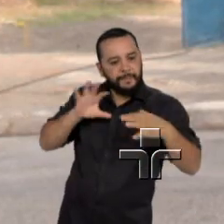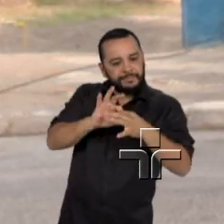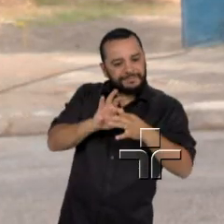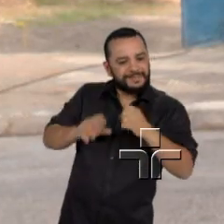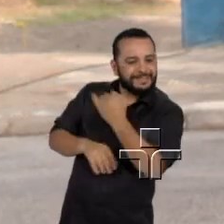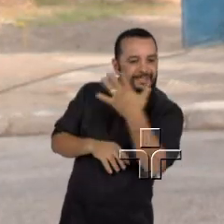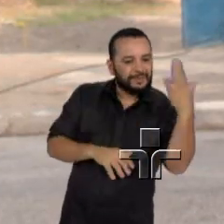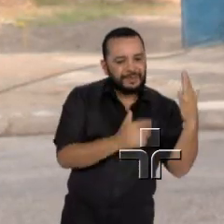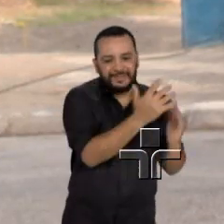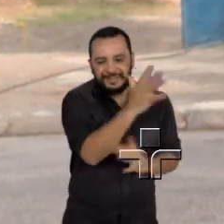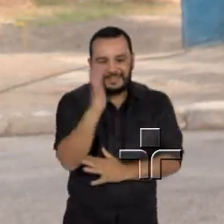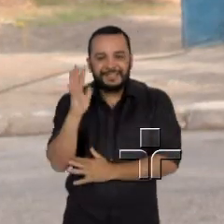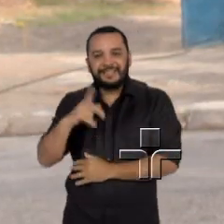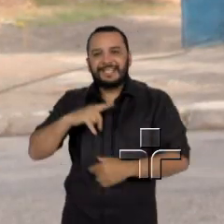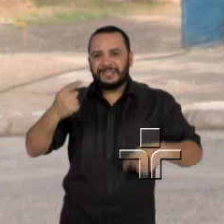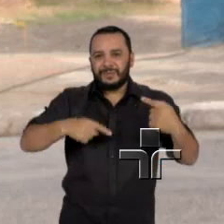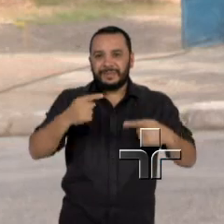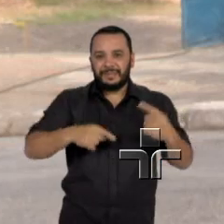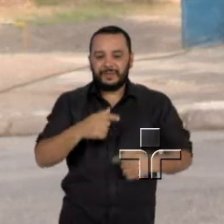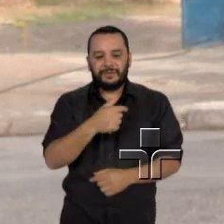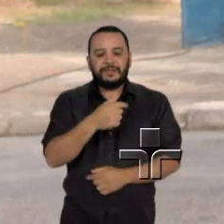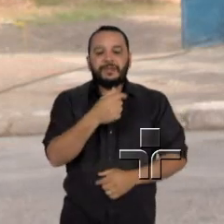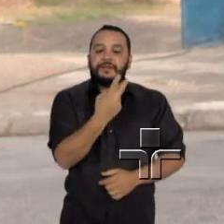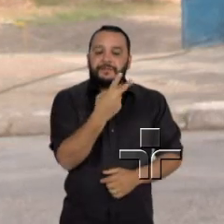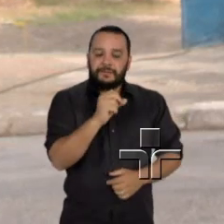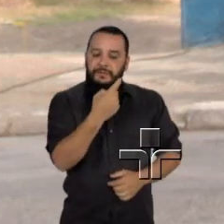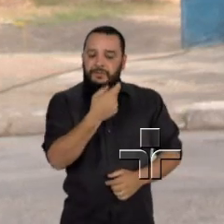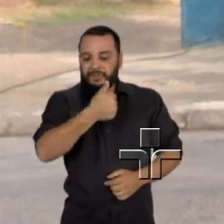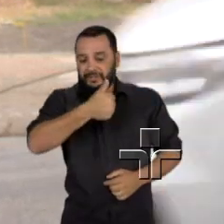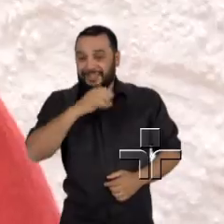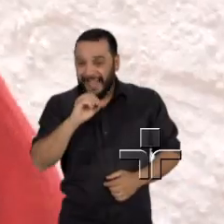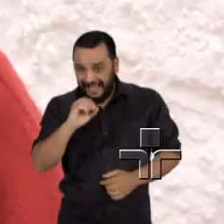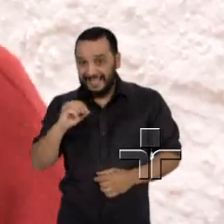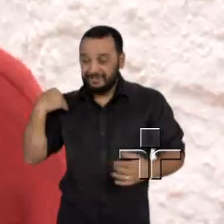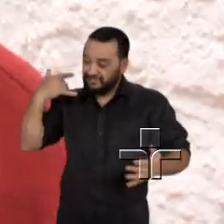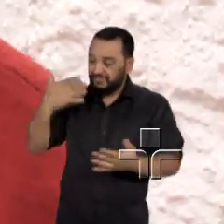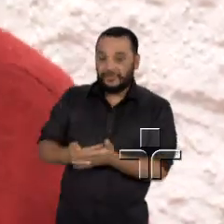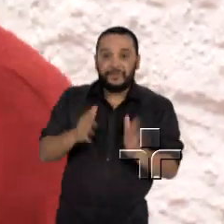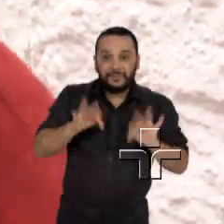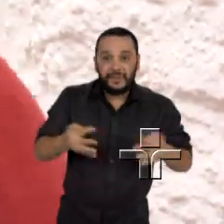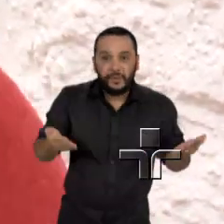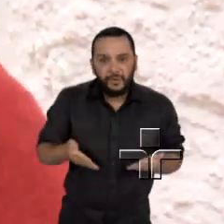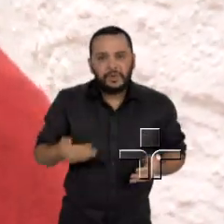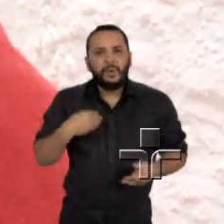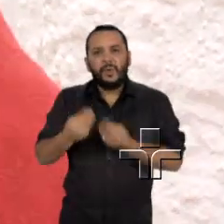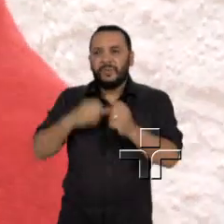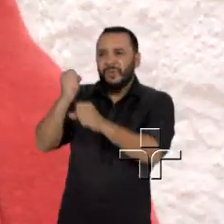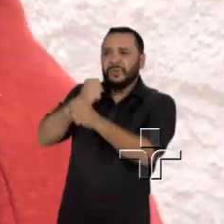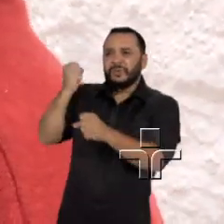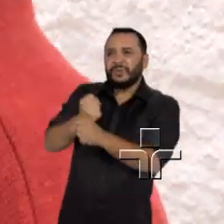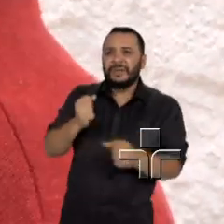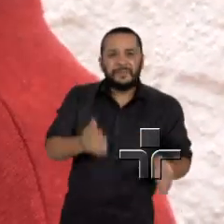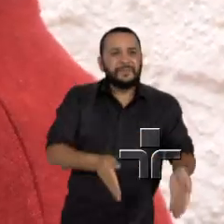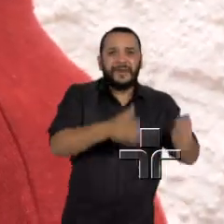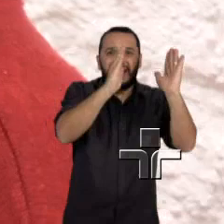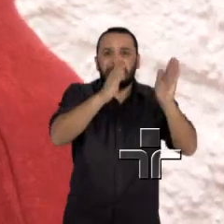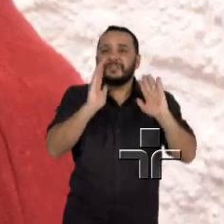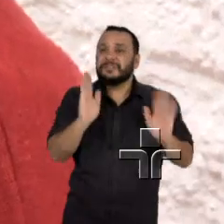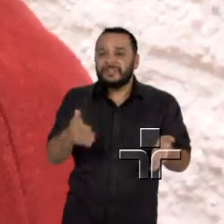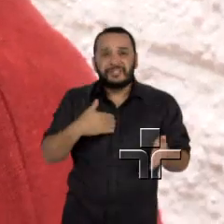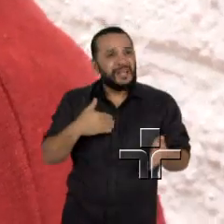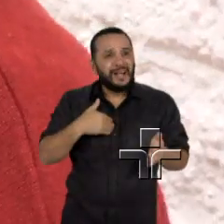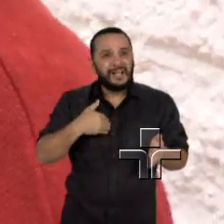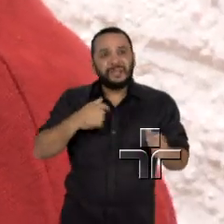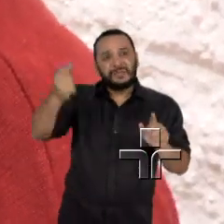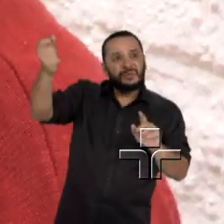Essa discussão vem desde 2010 e pode ter um fim hoje. Se colocar um prédio aqui, ó, eu moro naquele ali, vai tirar todo o